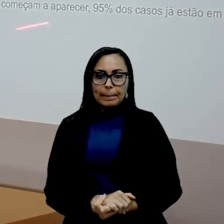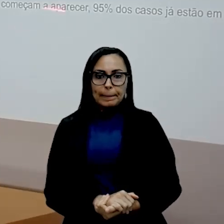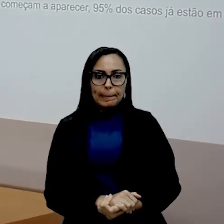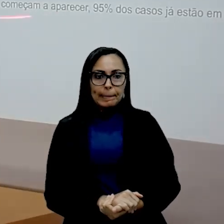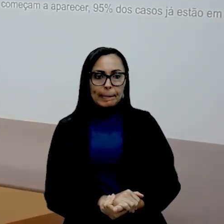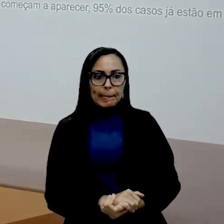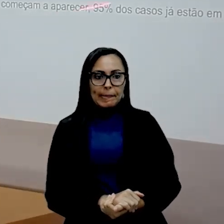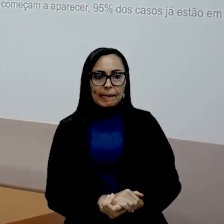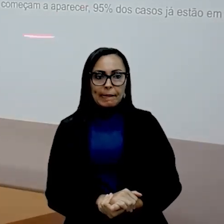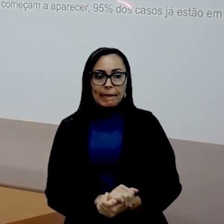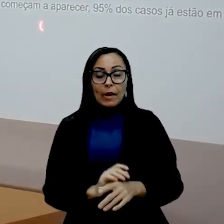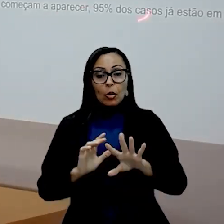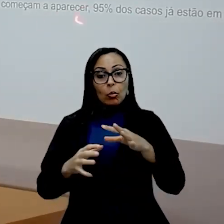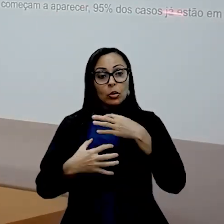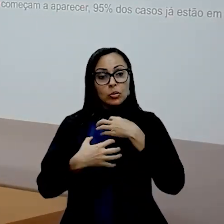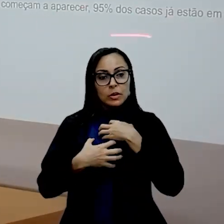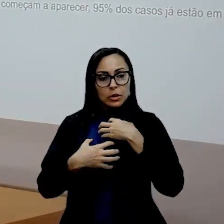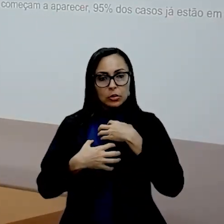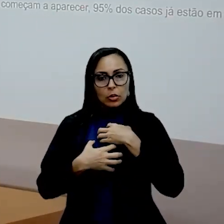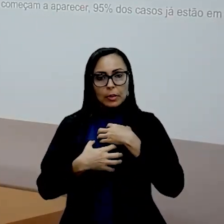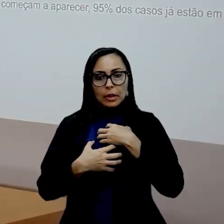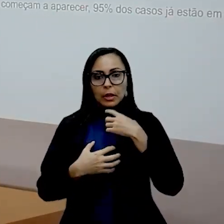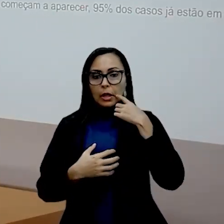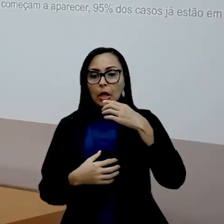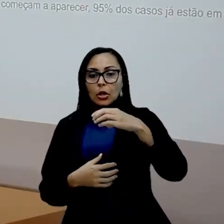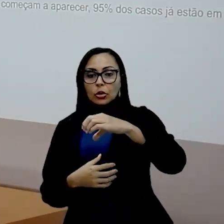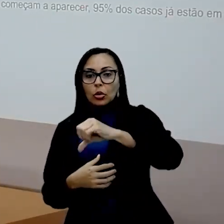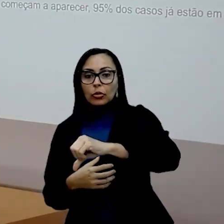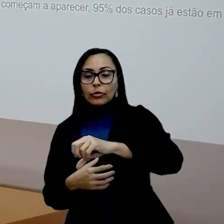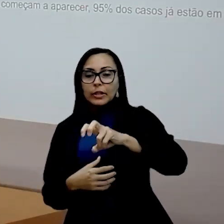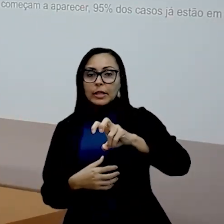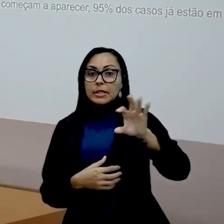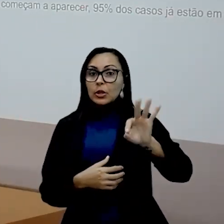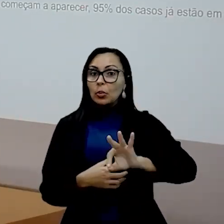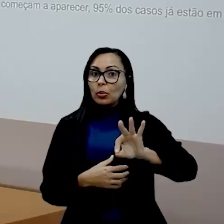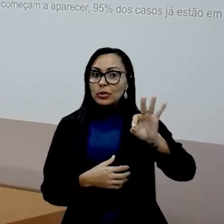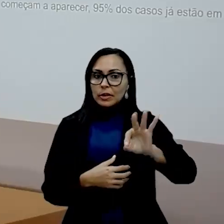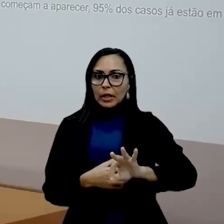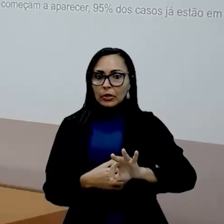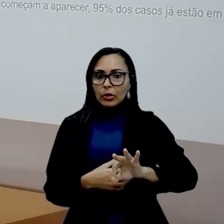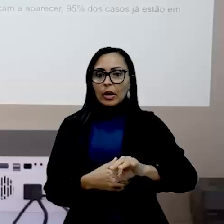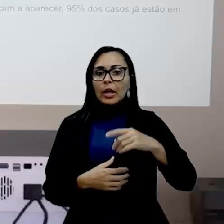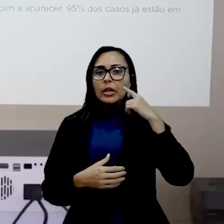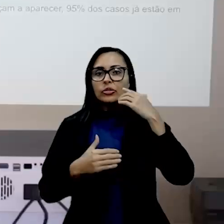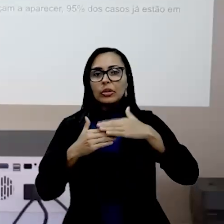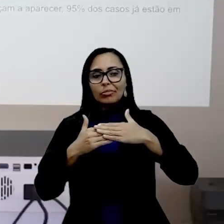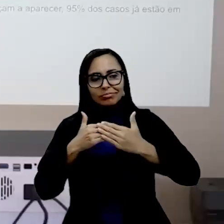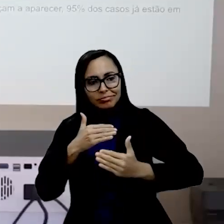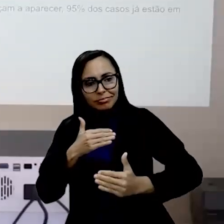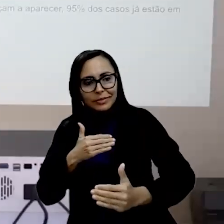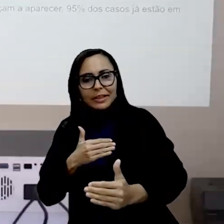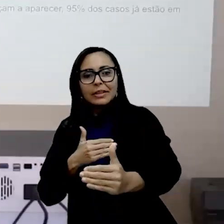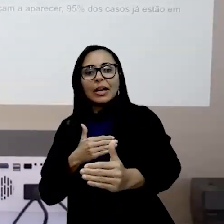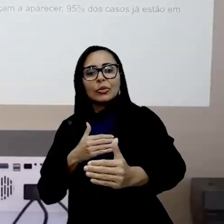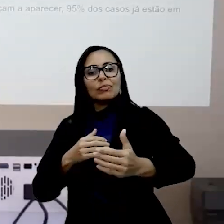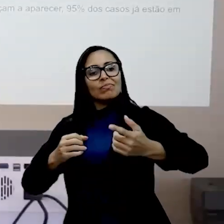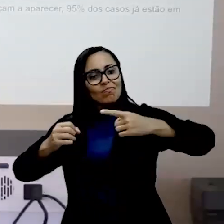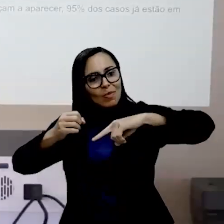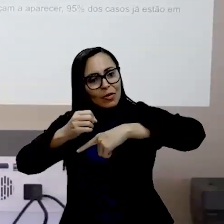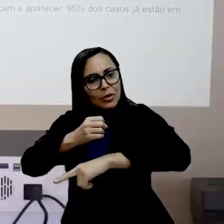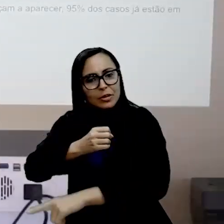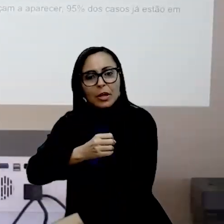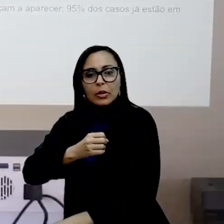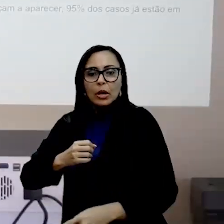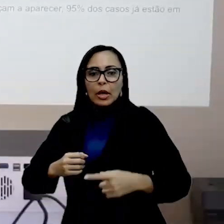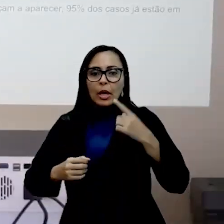Quando os sintomas começam a aparecer, 95% dos casos estão em fase adiantada. É aquilo que eu falei. Ele começa